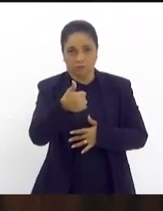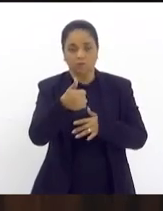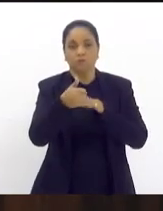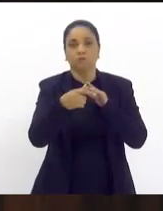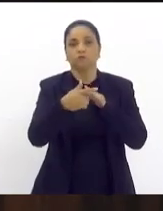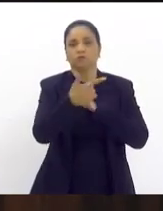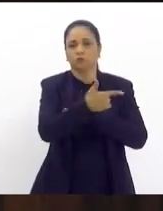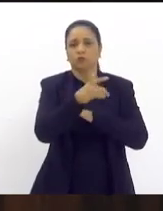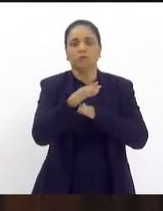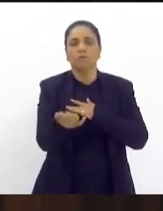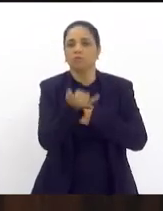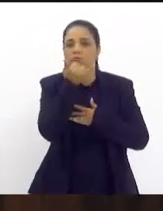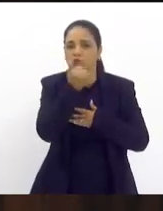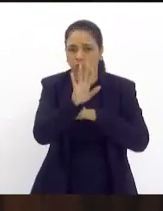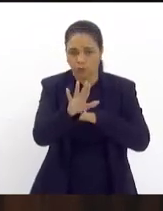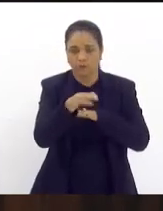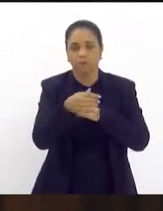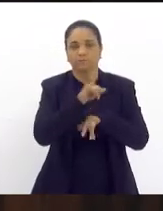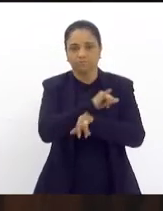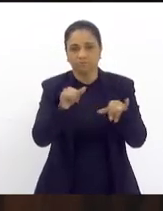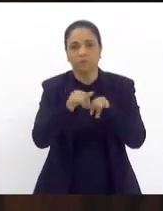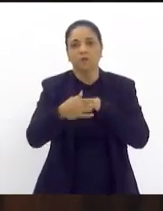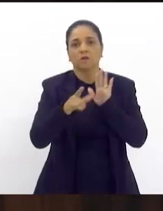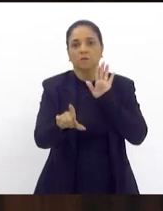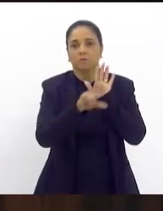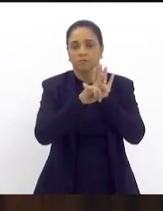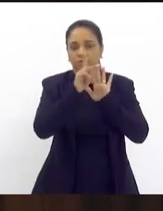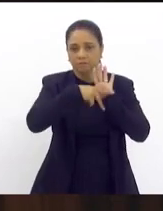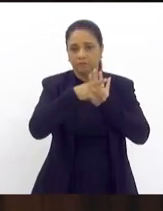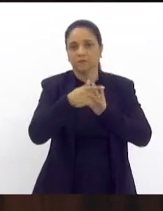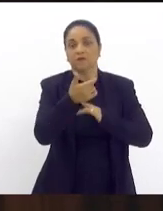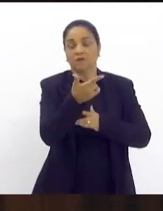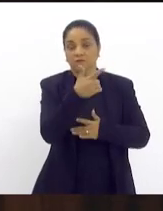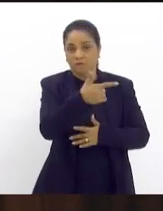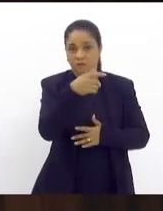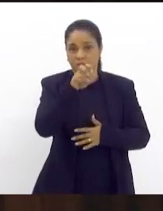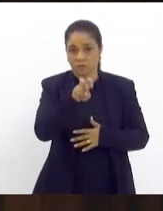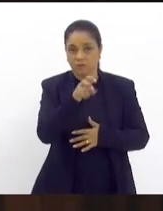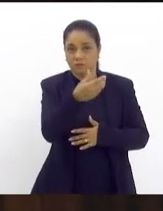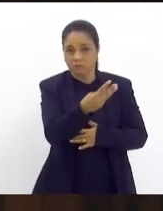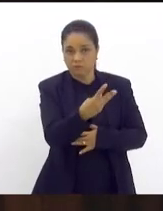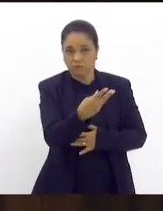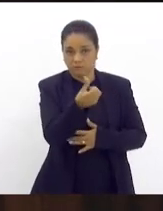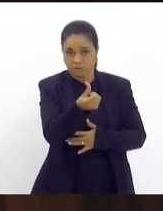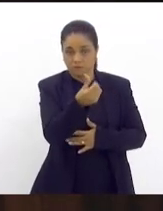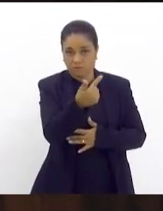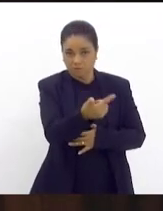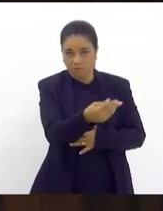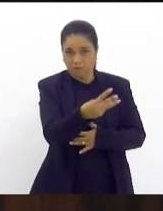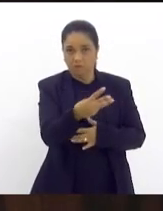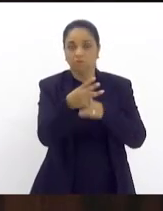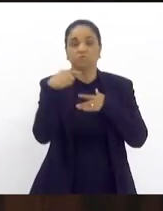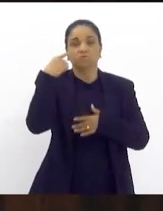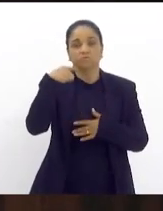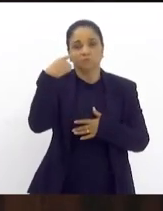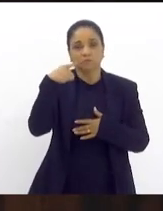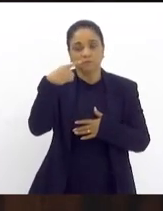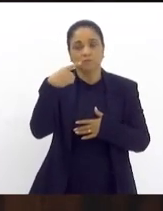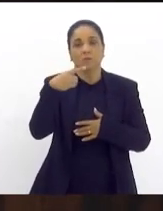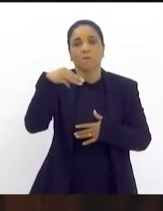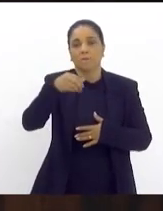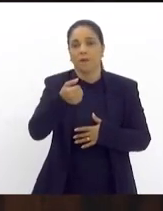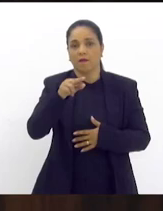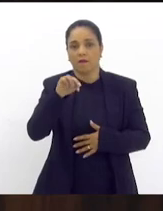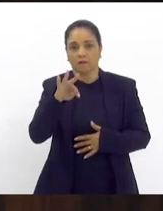perdão anuncio projeto de lei 2563 de 2017 de autoria da deputada Marta Rocha